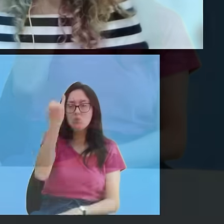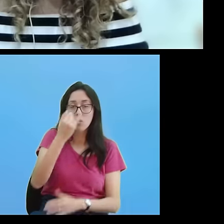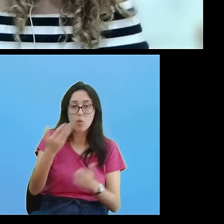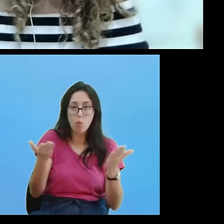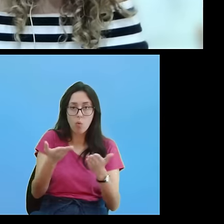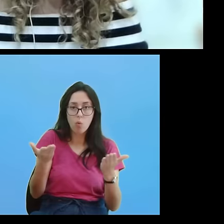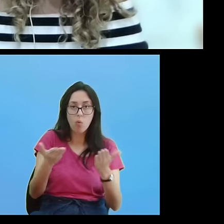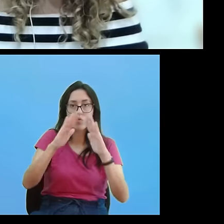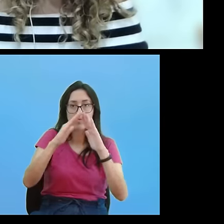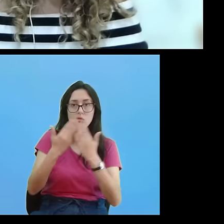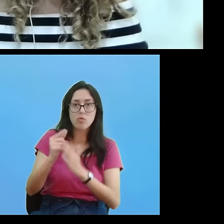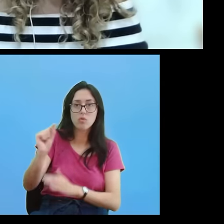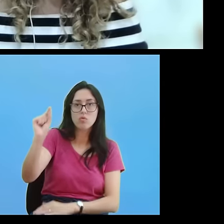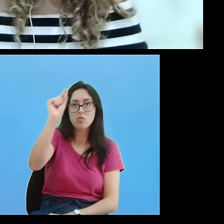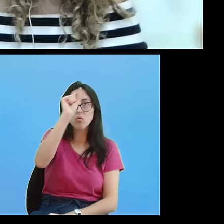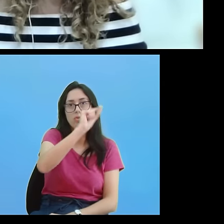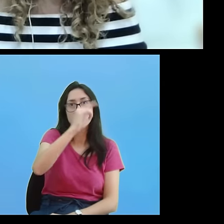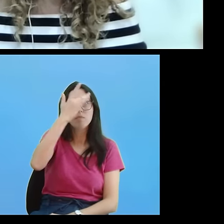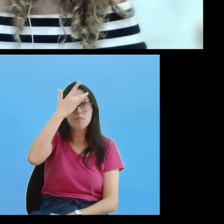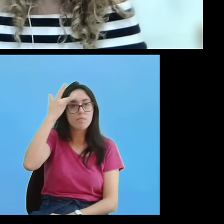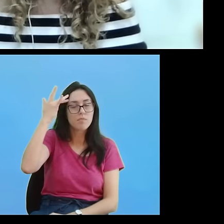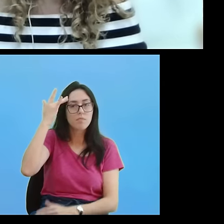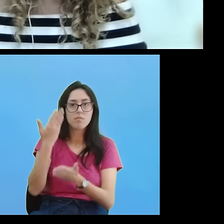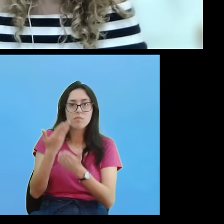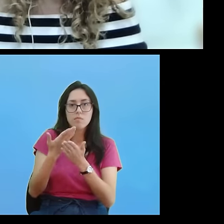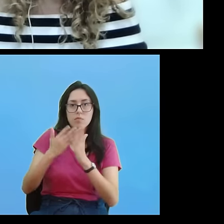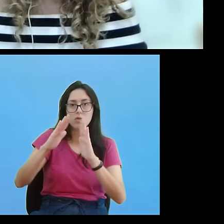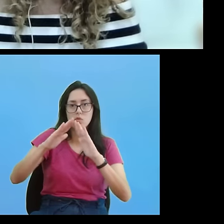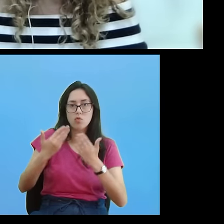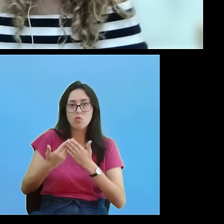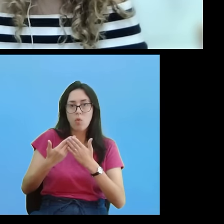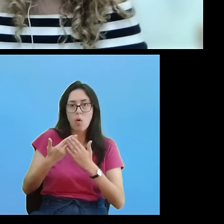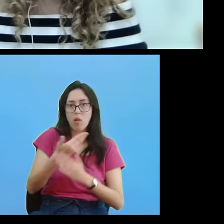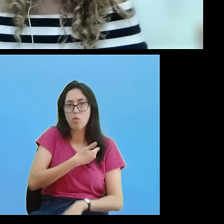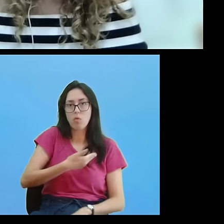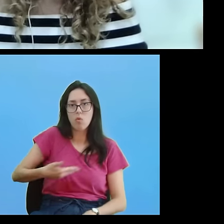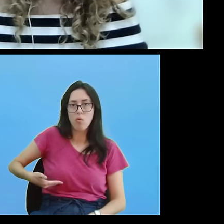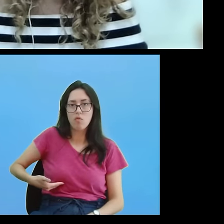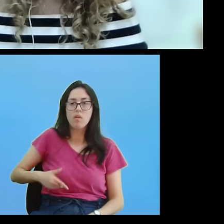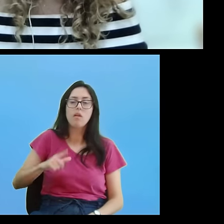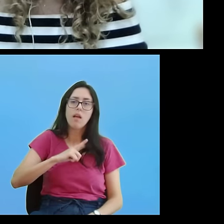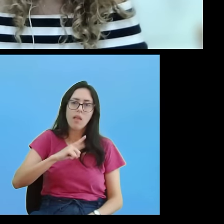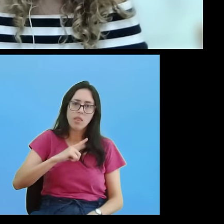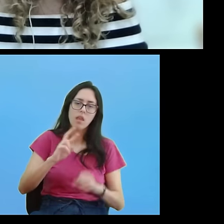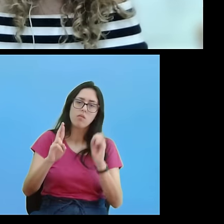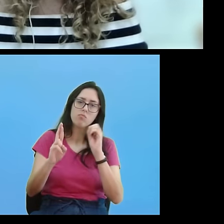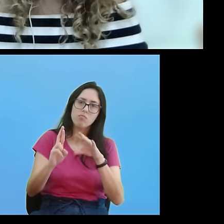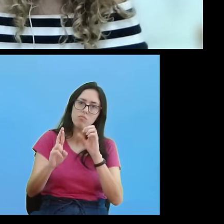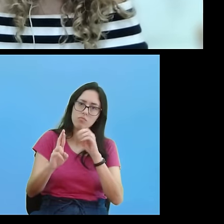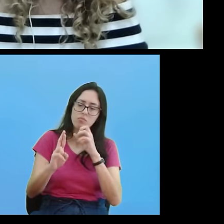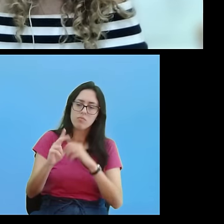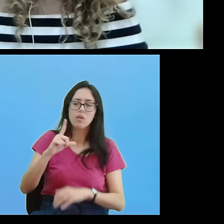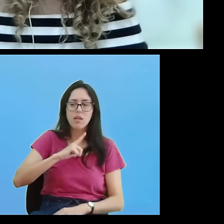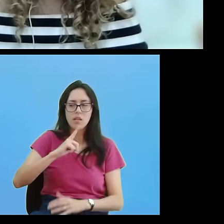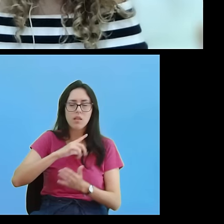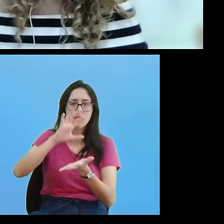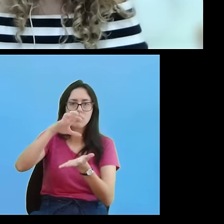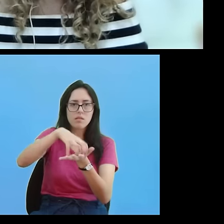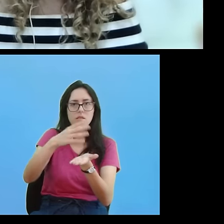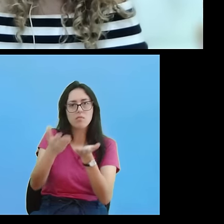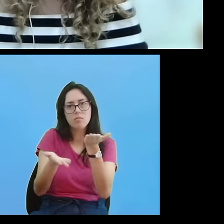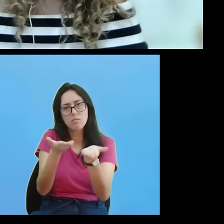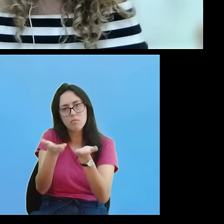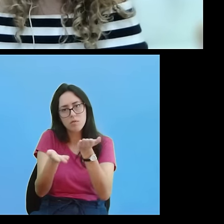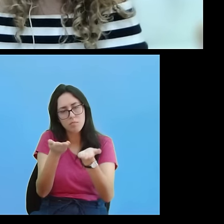escolas, né, para os estudantes que estão na rede pública estadual, a gente tem as salas de recurso, tem centros de atendimento,